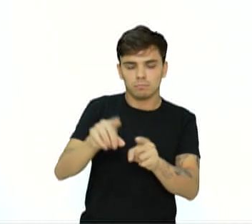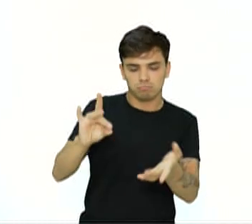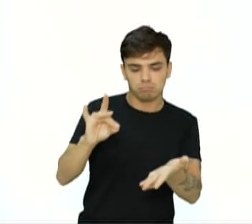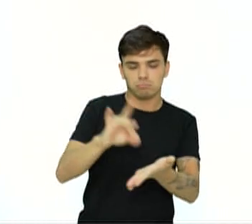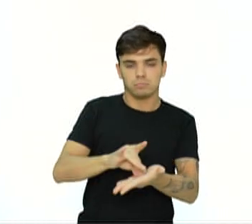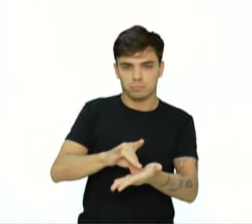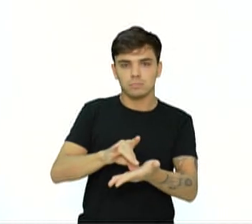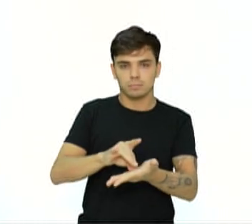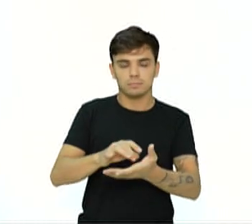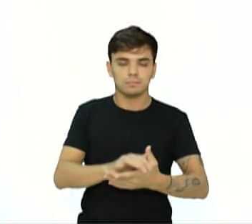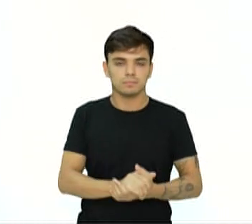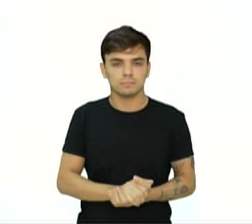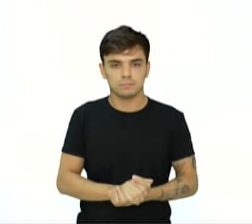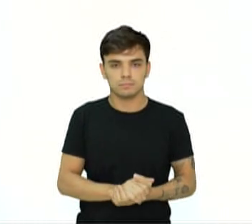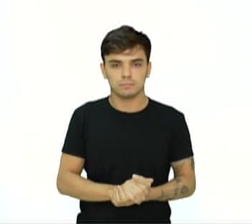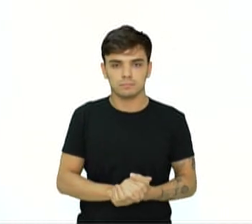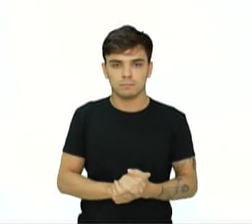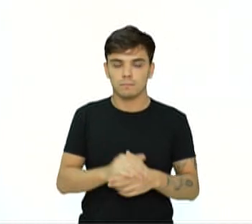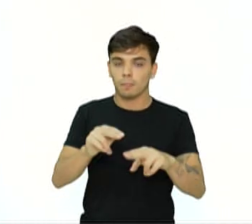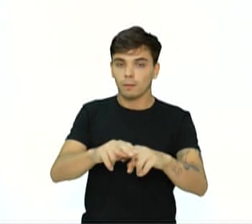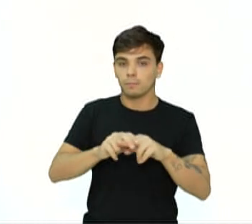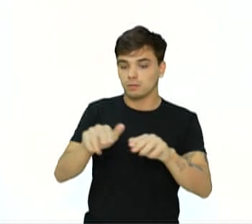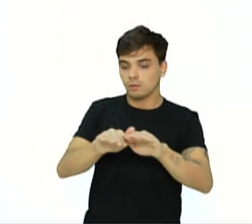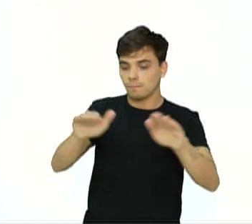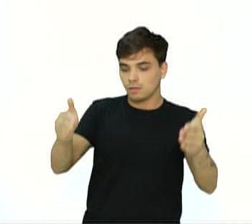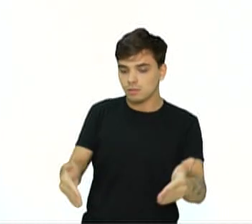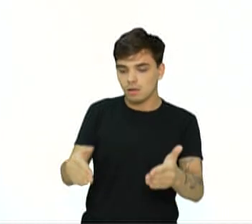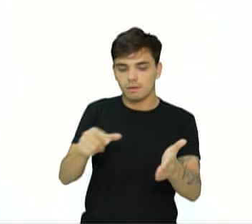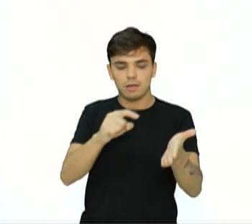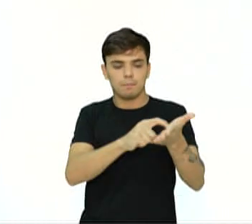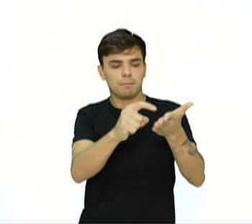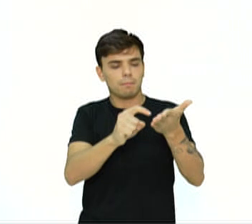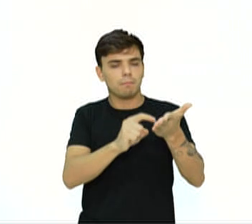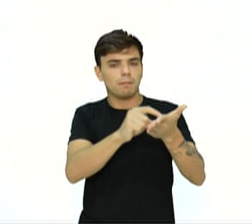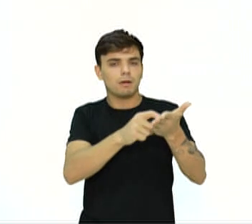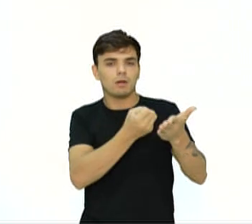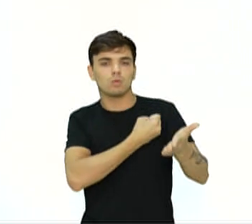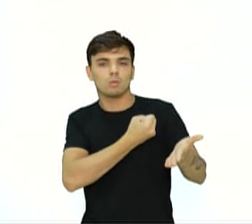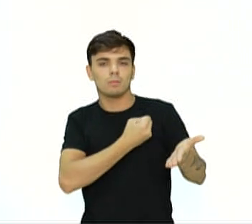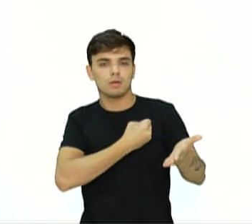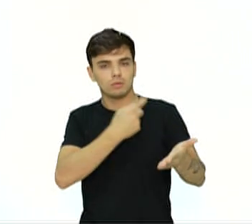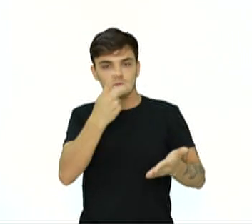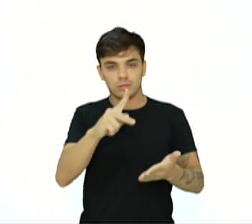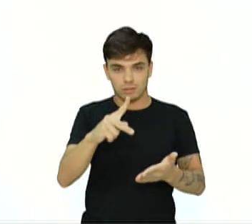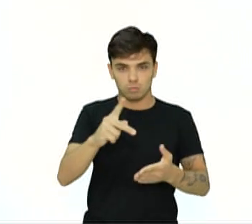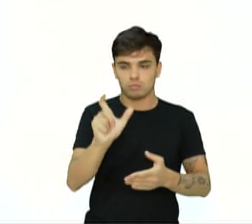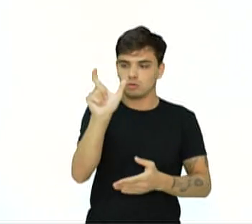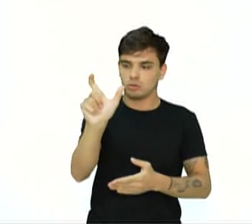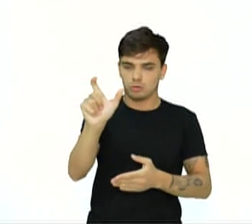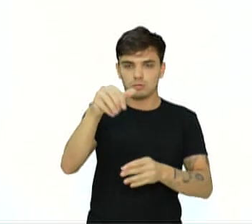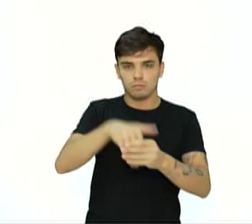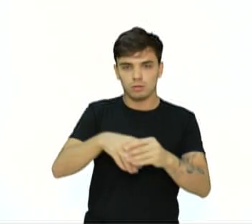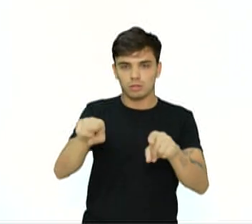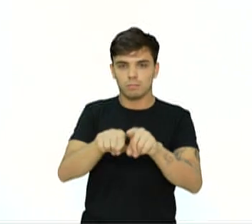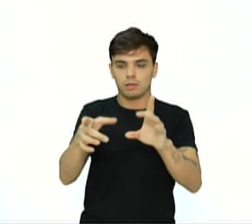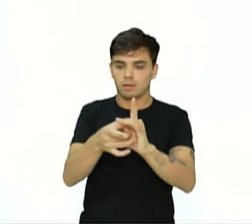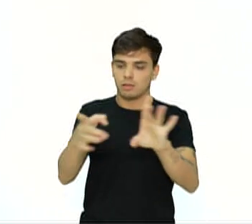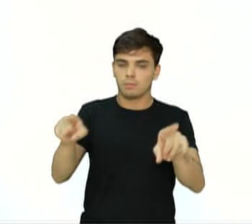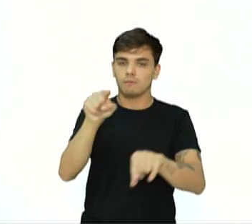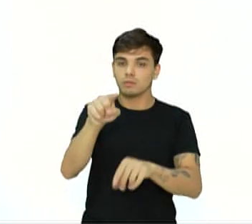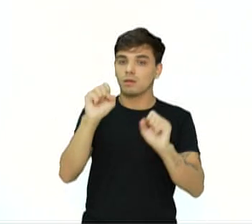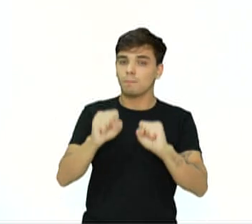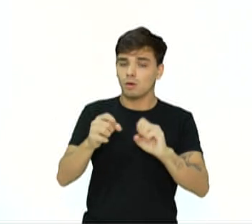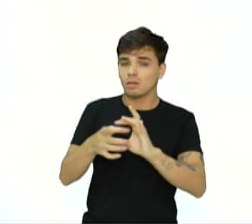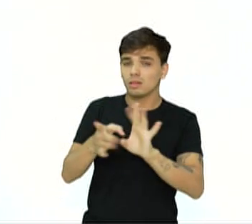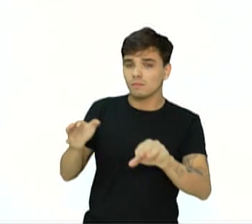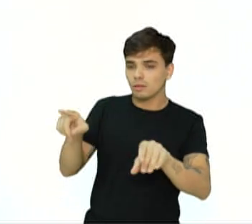ao processo eleitoral. Então, o mesário ele vai digitar aqui o título, liberar a urna e aí o eleitor